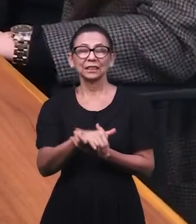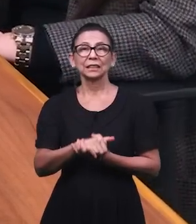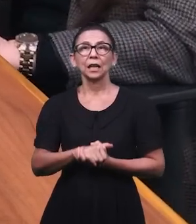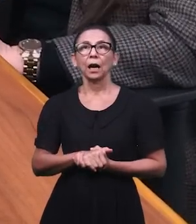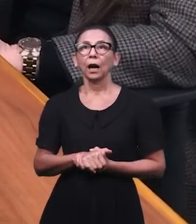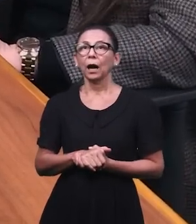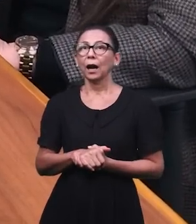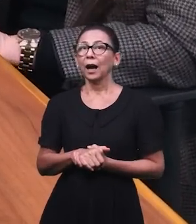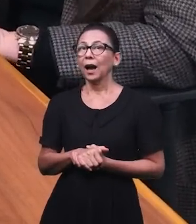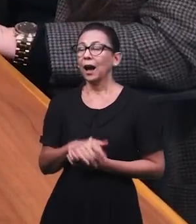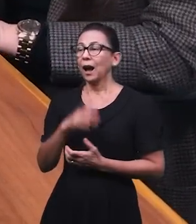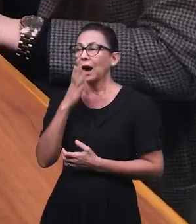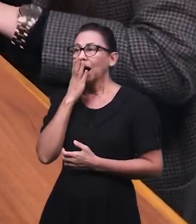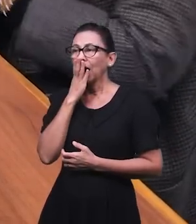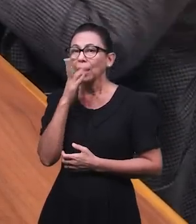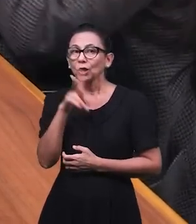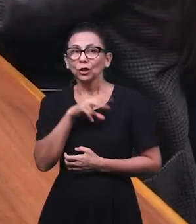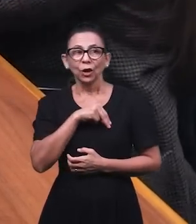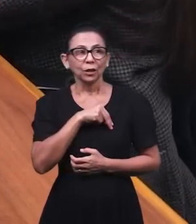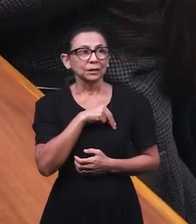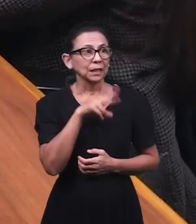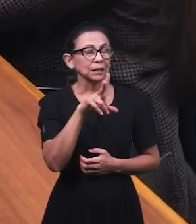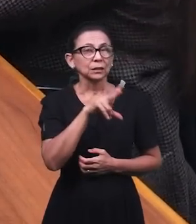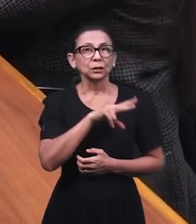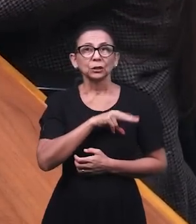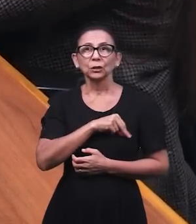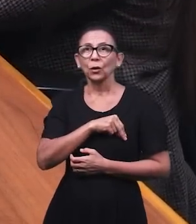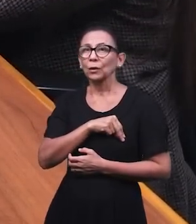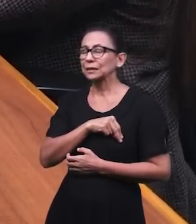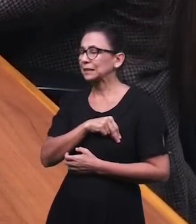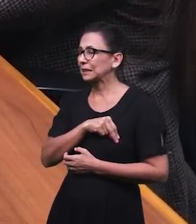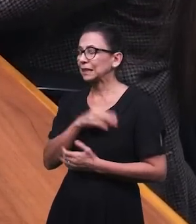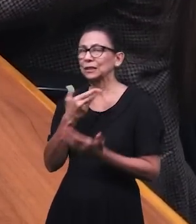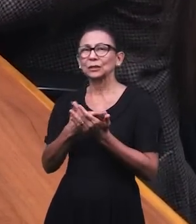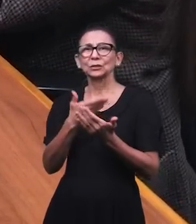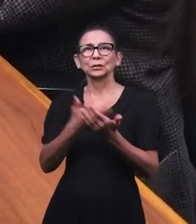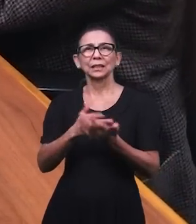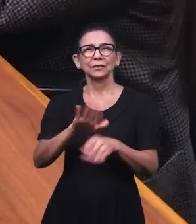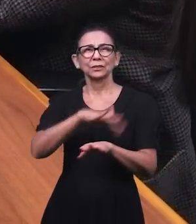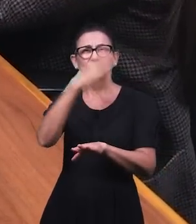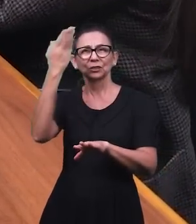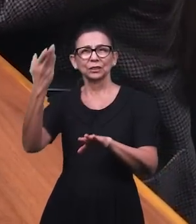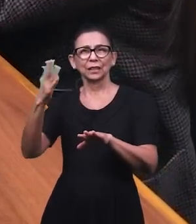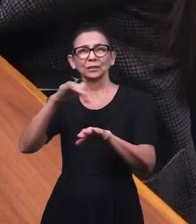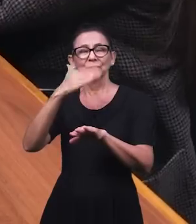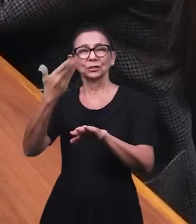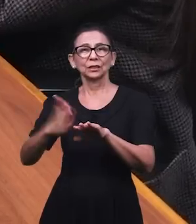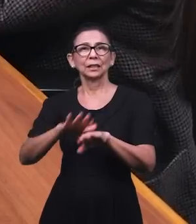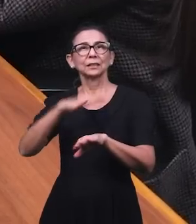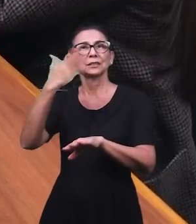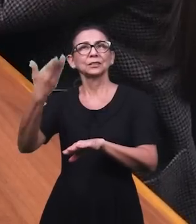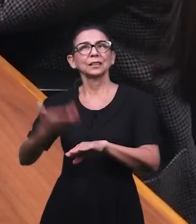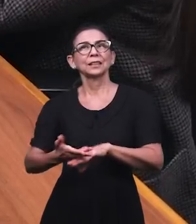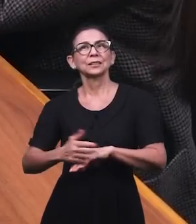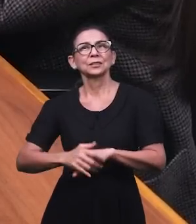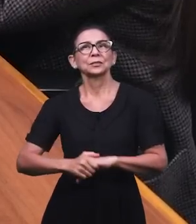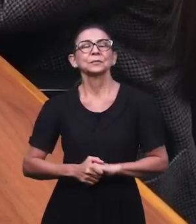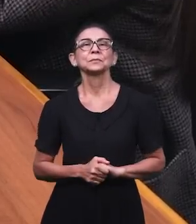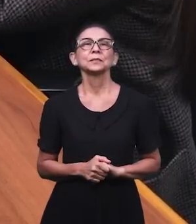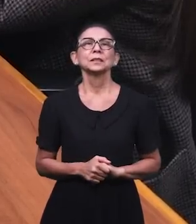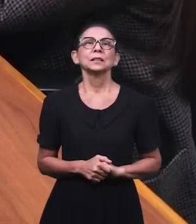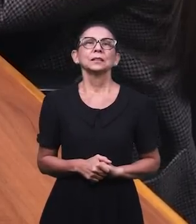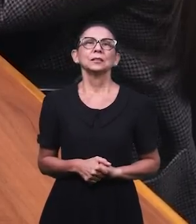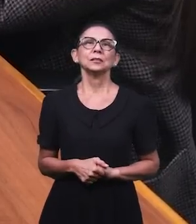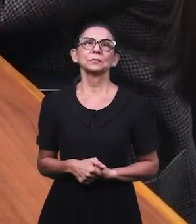nossa... Aí que eu estudava mesmo. Nossa, aí que eu estudava. Meu Deus do céu, eu estudava o dia inteiro, estudei muito. As